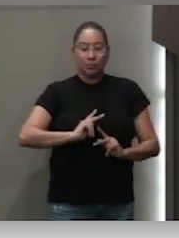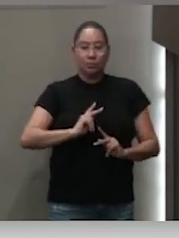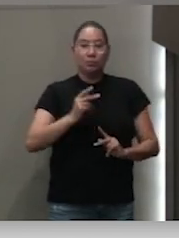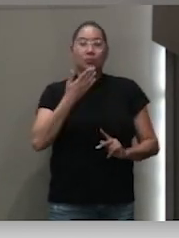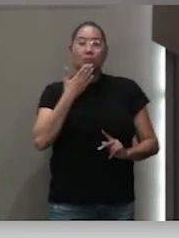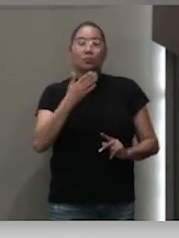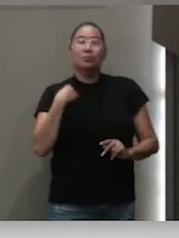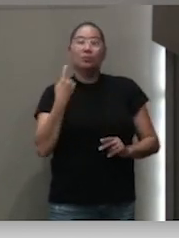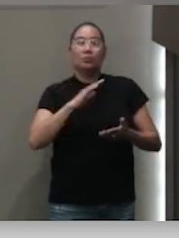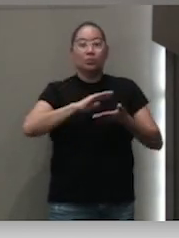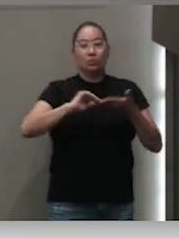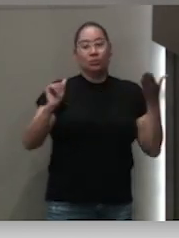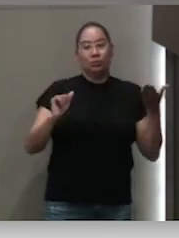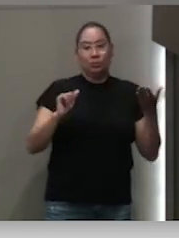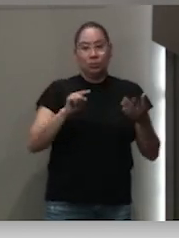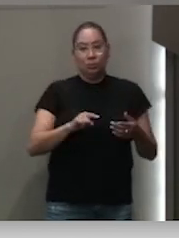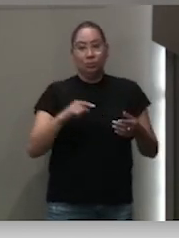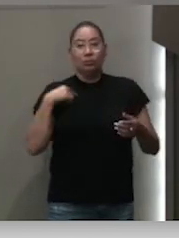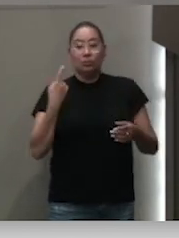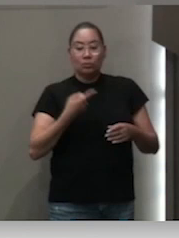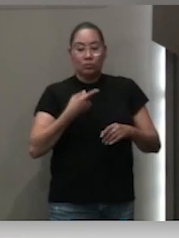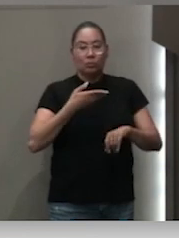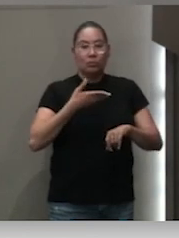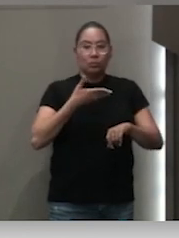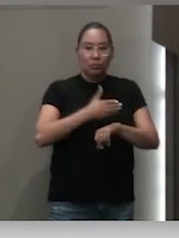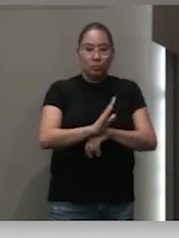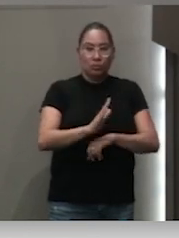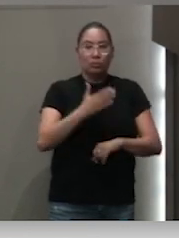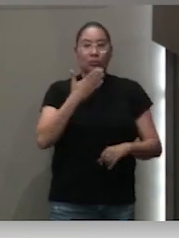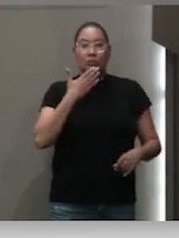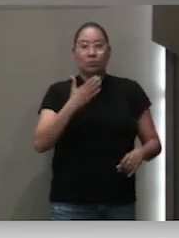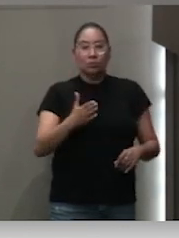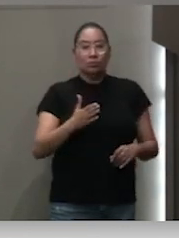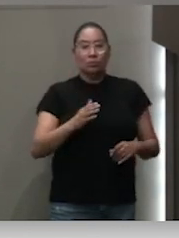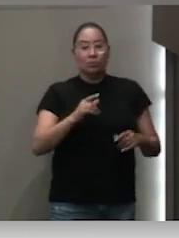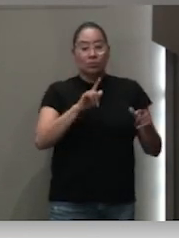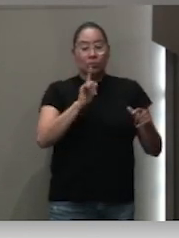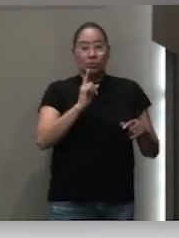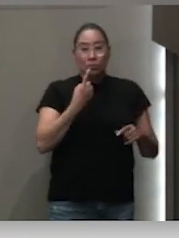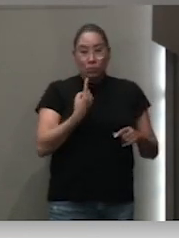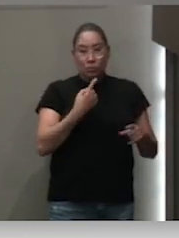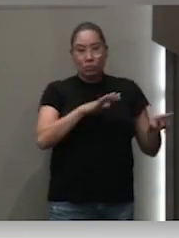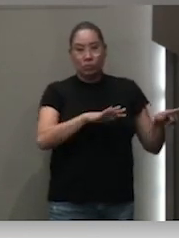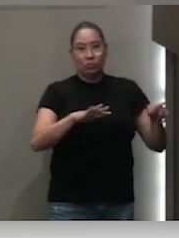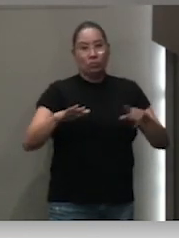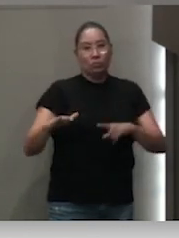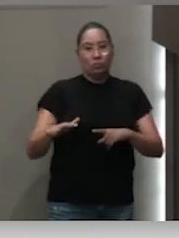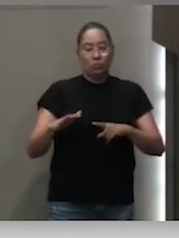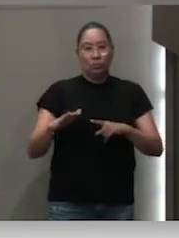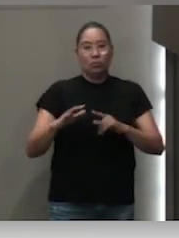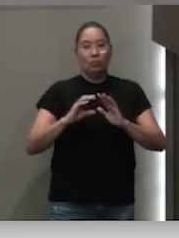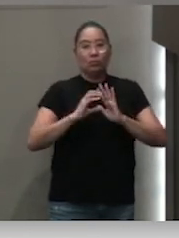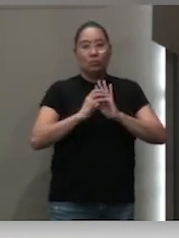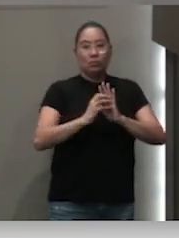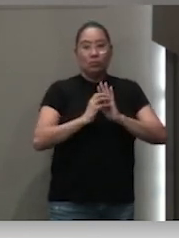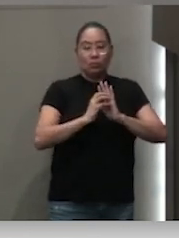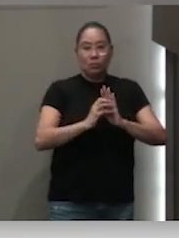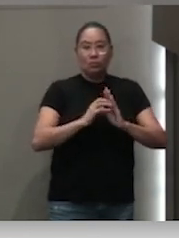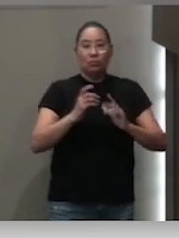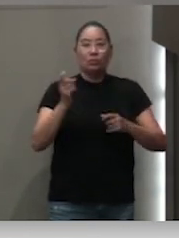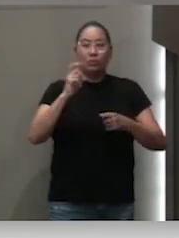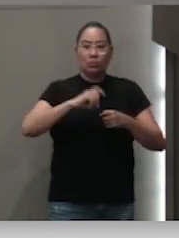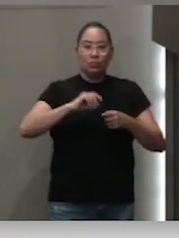esta Câmara de Vereadores aprovou produzimos a Moção e dali uma semana o Detran voltou a fazer os